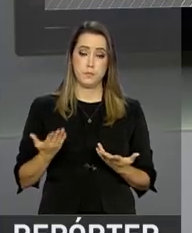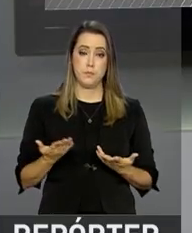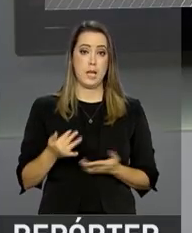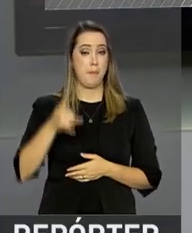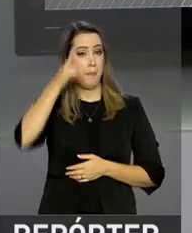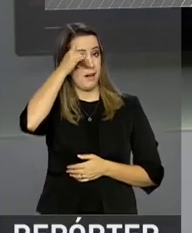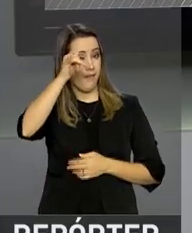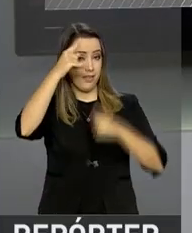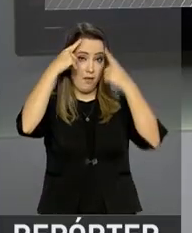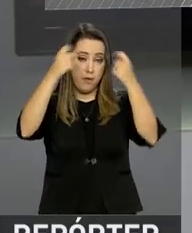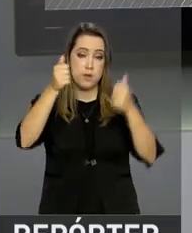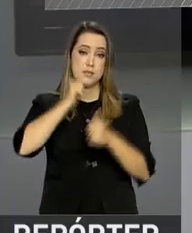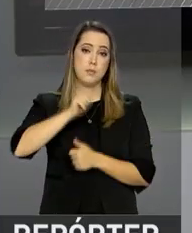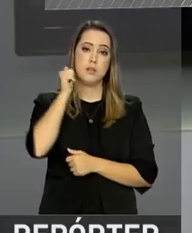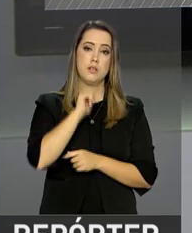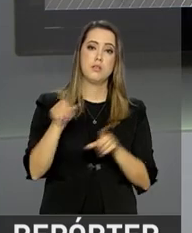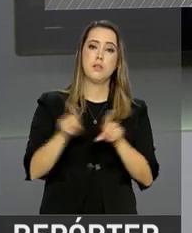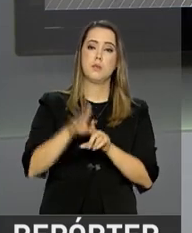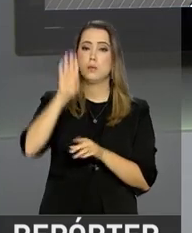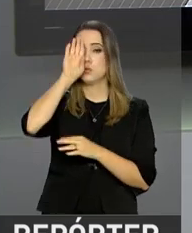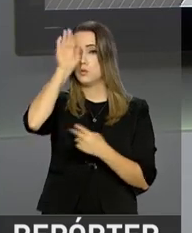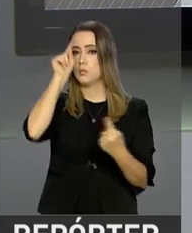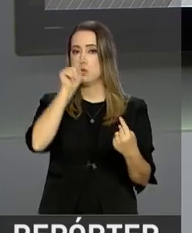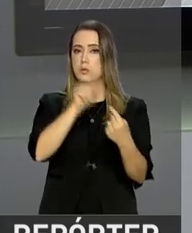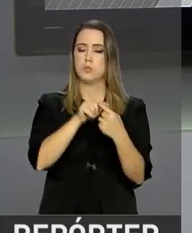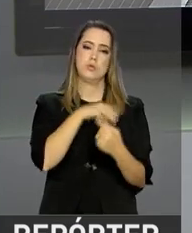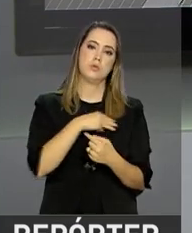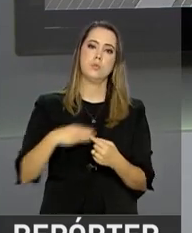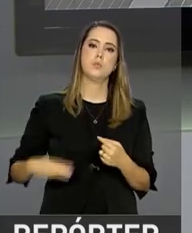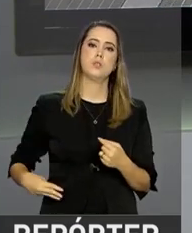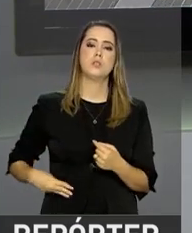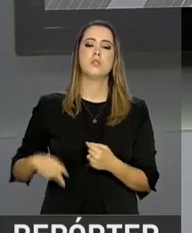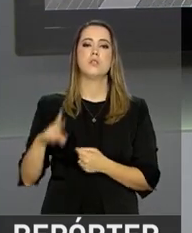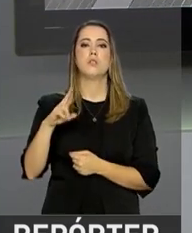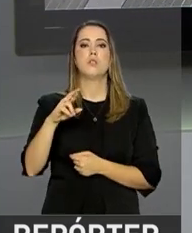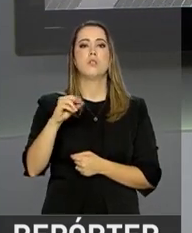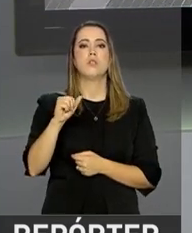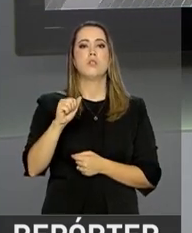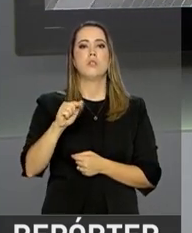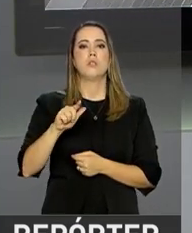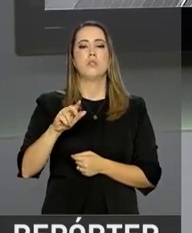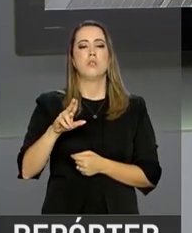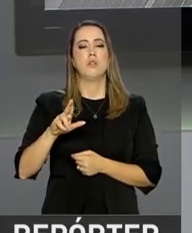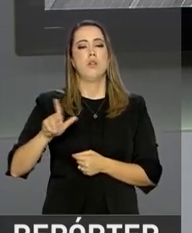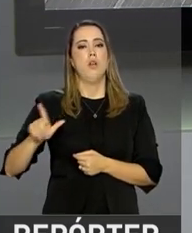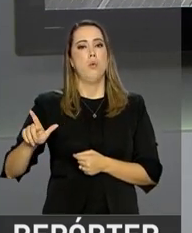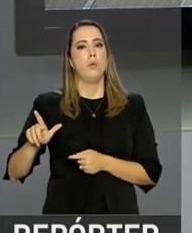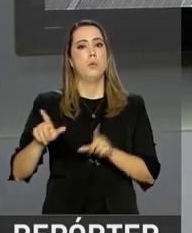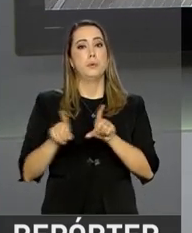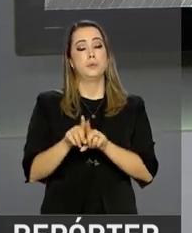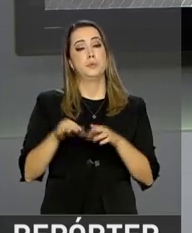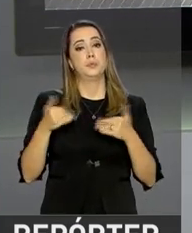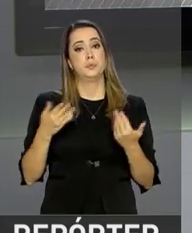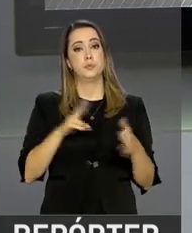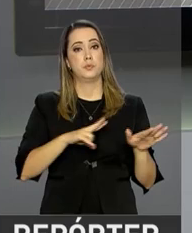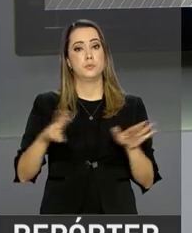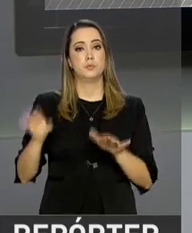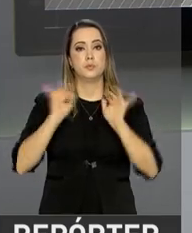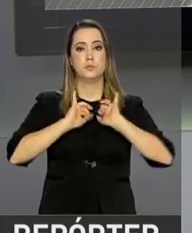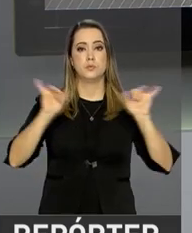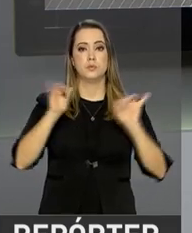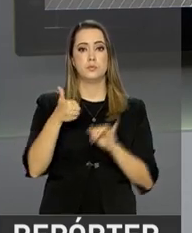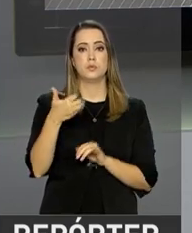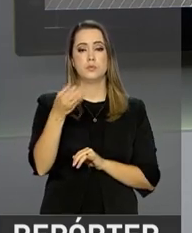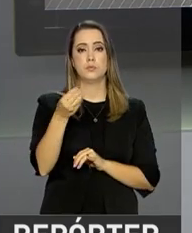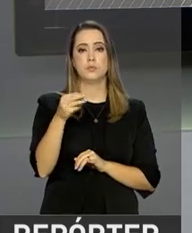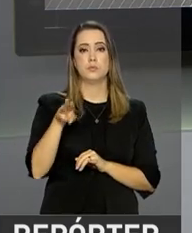à violência contra as mulheres também é uma das prioridades do ministro da Segurança Pública, Raul Jungmann. Esta semana, o ministro anunciou que 100